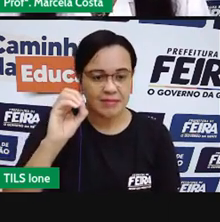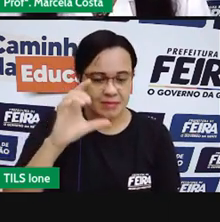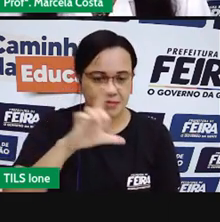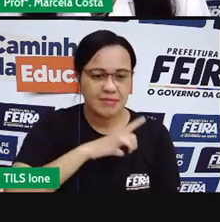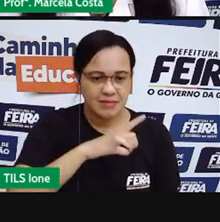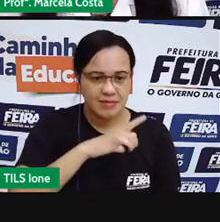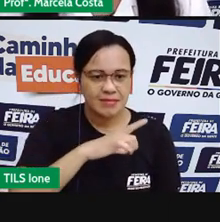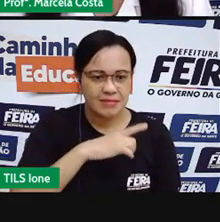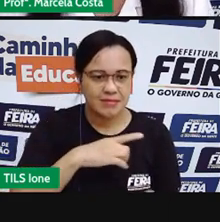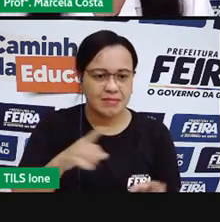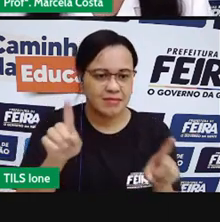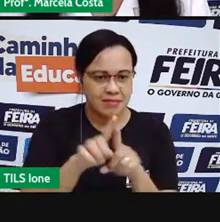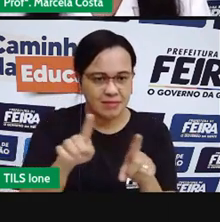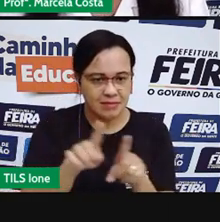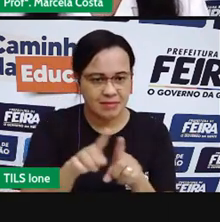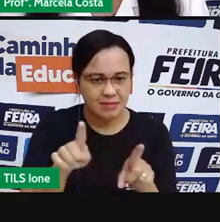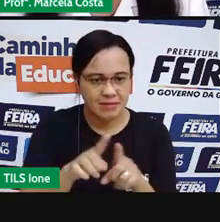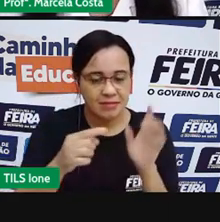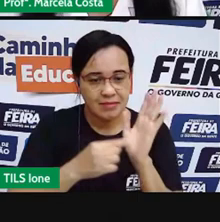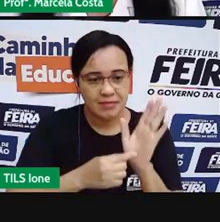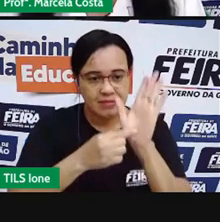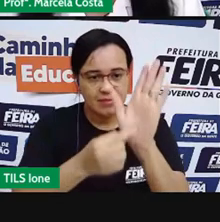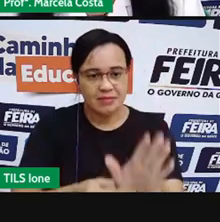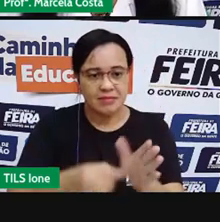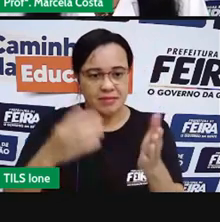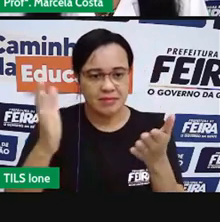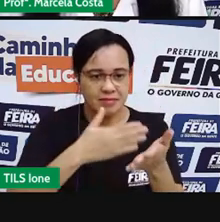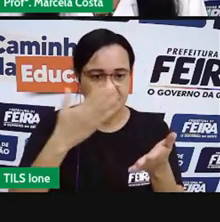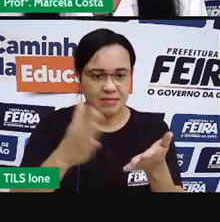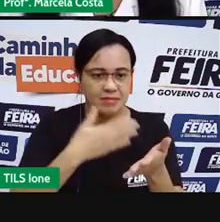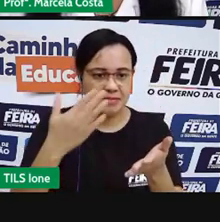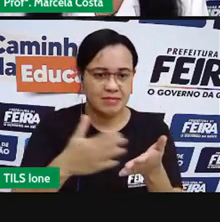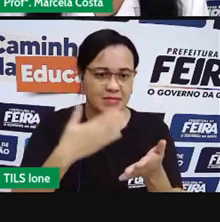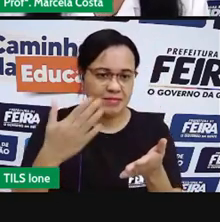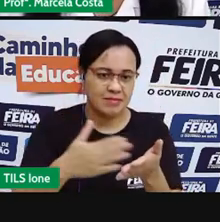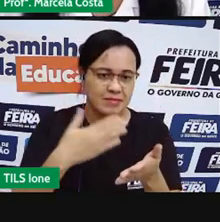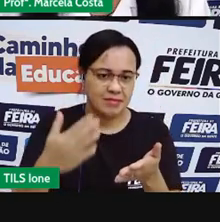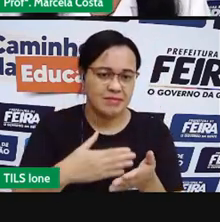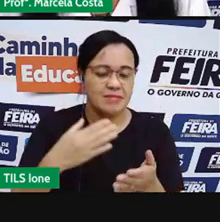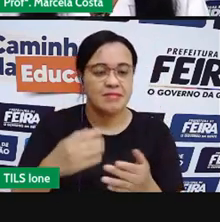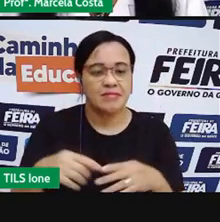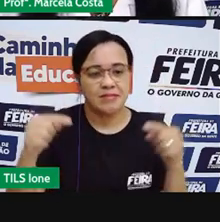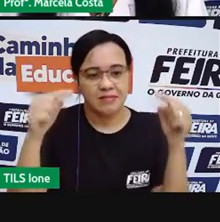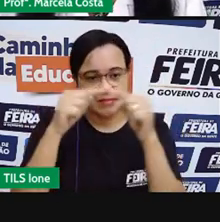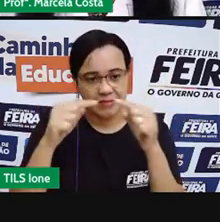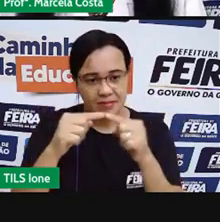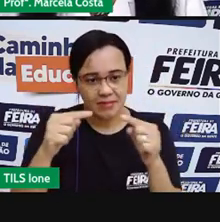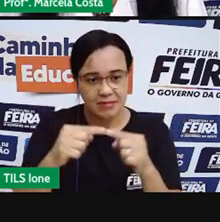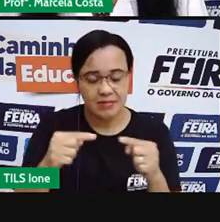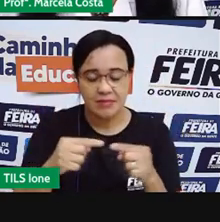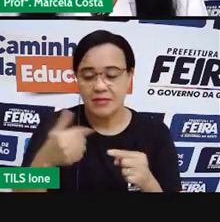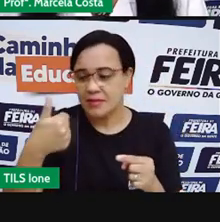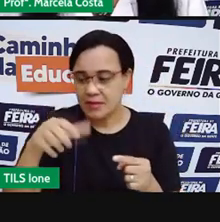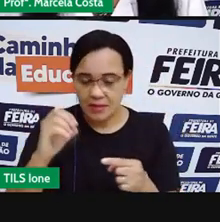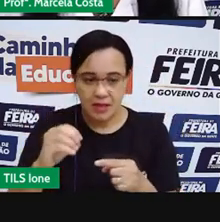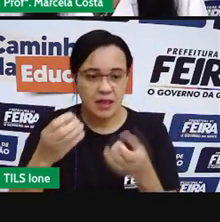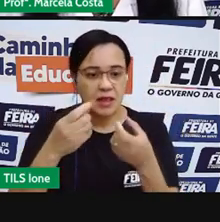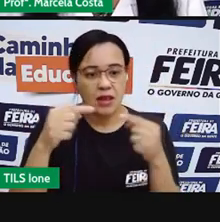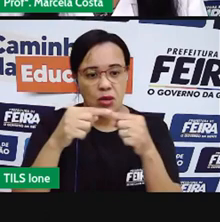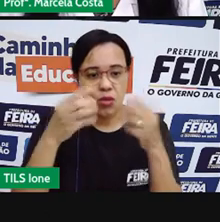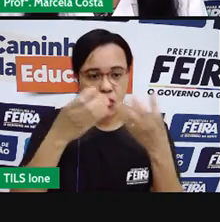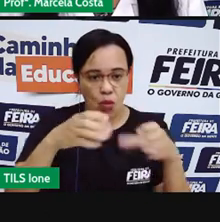Que também é mostrada no livro, o numeral 10 que representa essa quantidade de ovos.